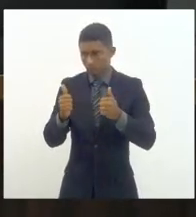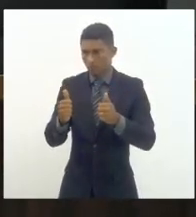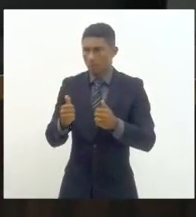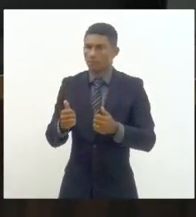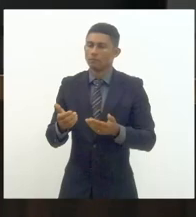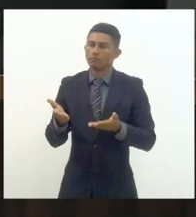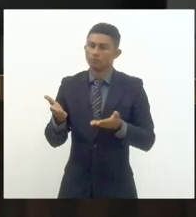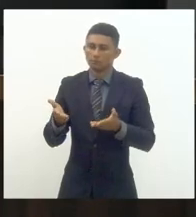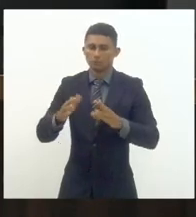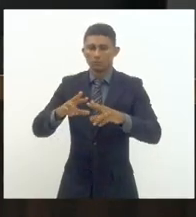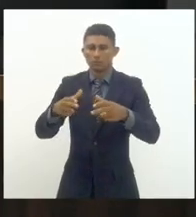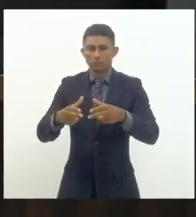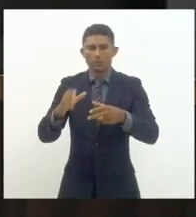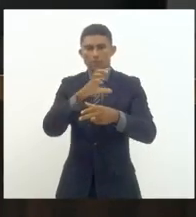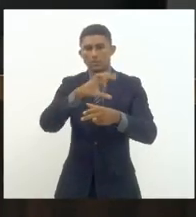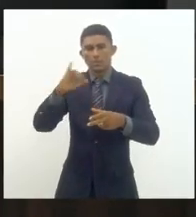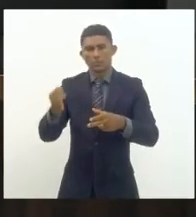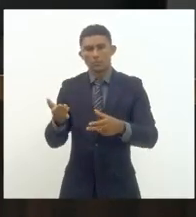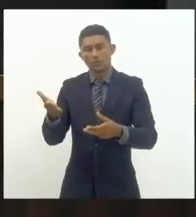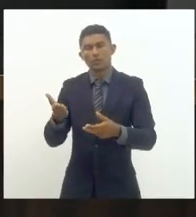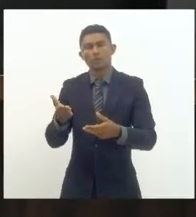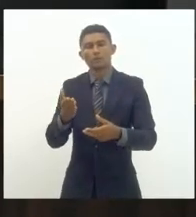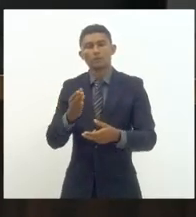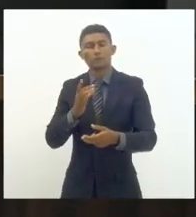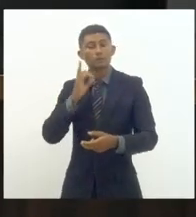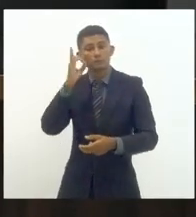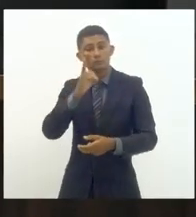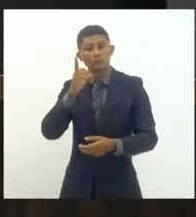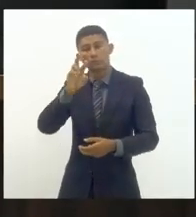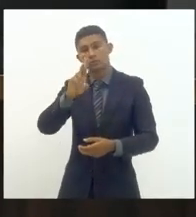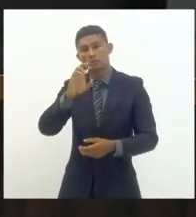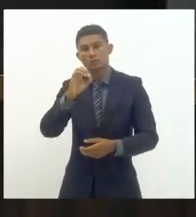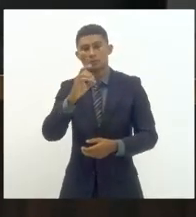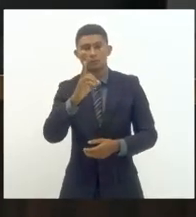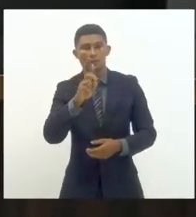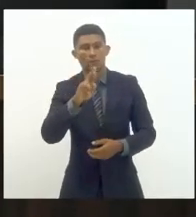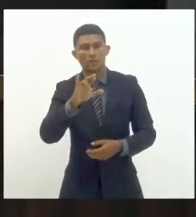emitir parecer pela Comissão de Constituição e Justiça, deputado Rodrigo Amorim.